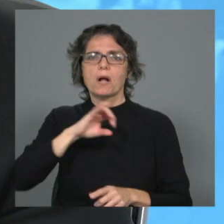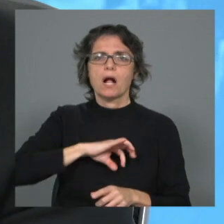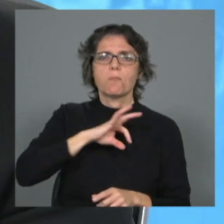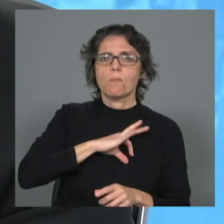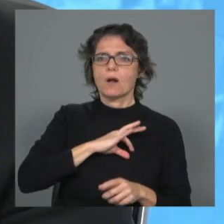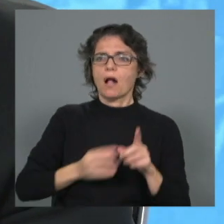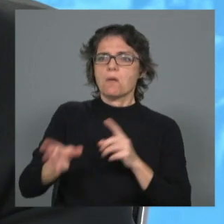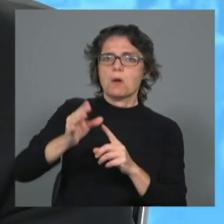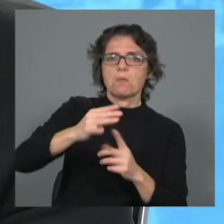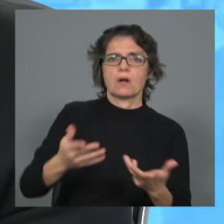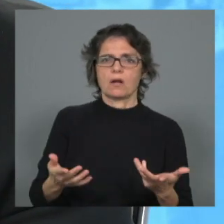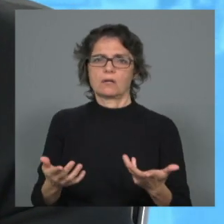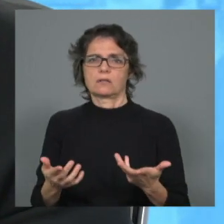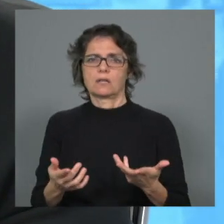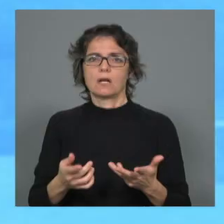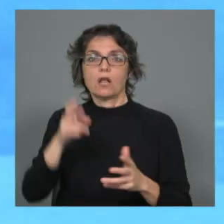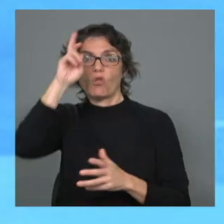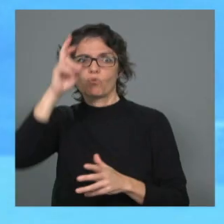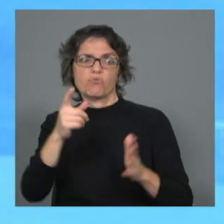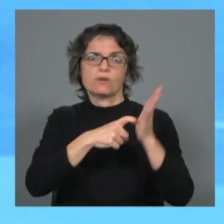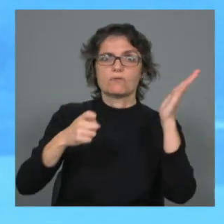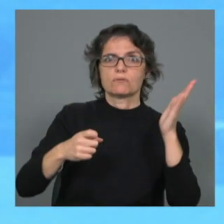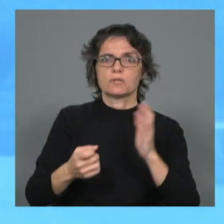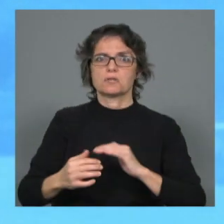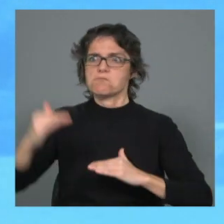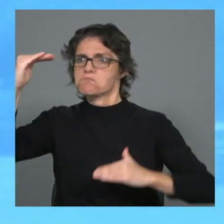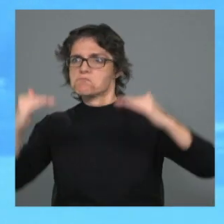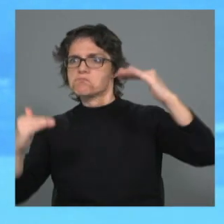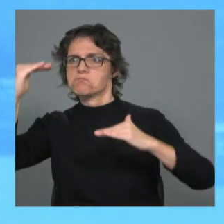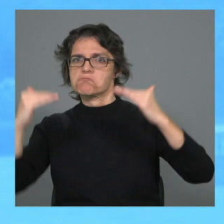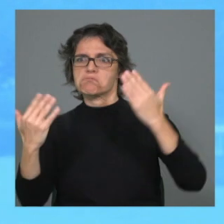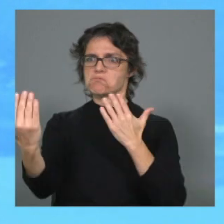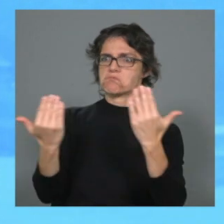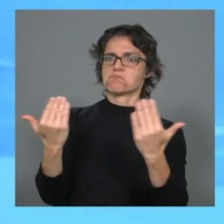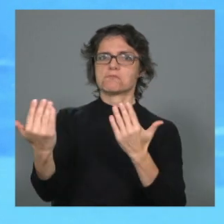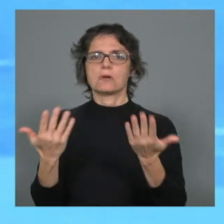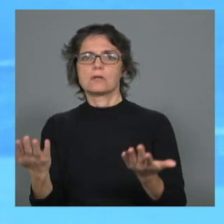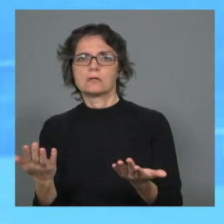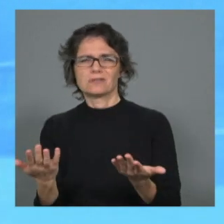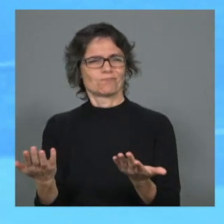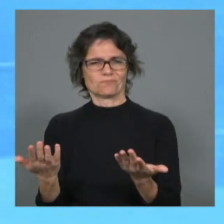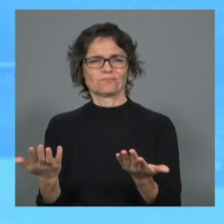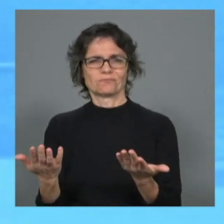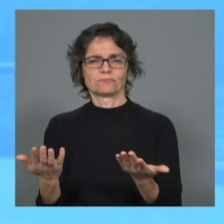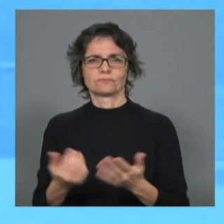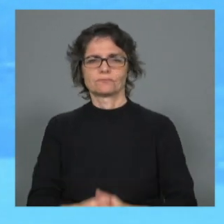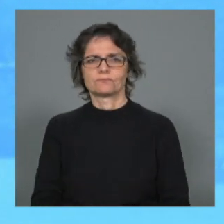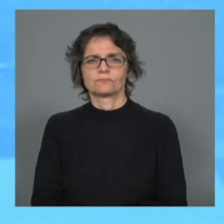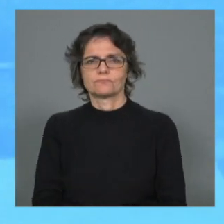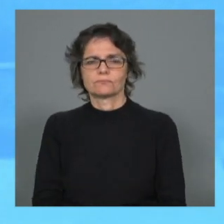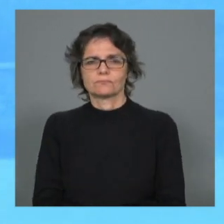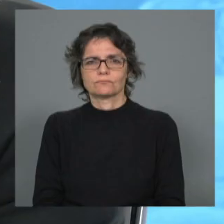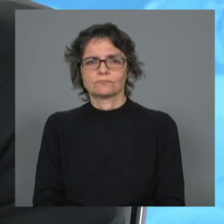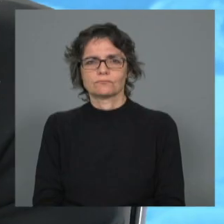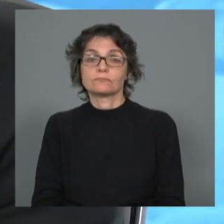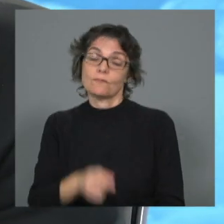Unidos, por exemplo, era sempre uma afirmação de um poderio diferente do que aquele desportivo que estava ali a ser gerido em campo. Esse